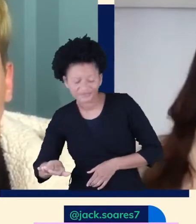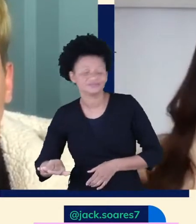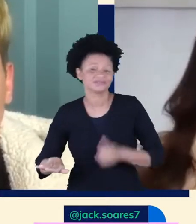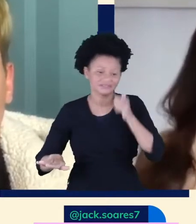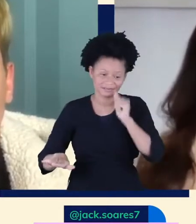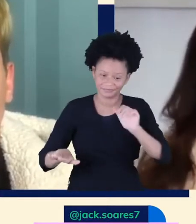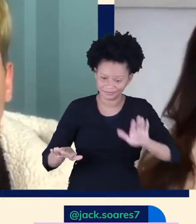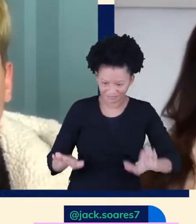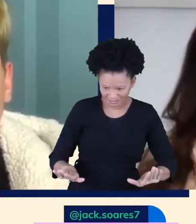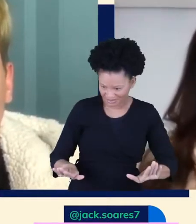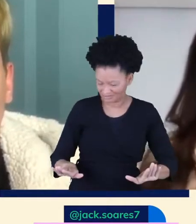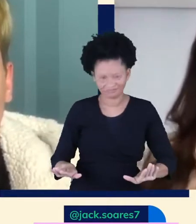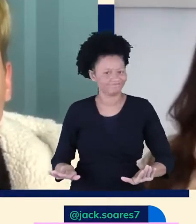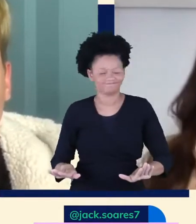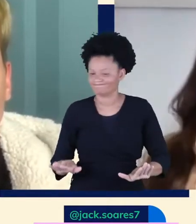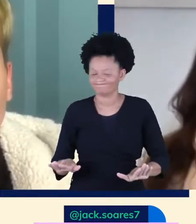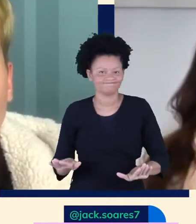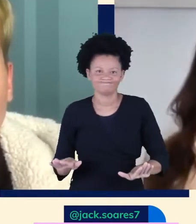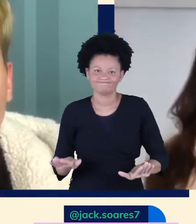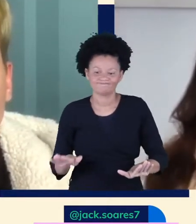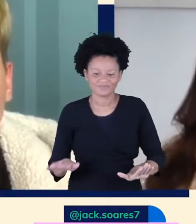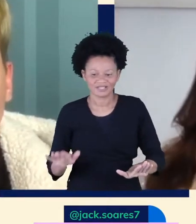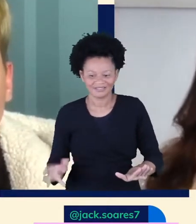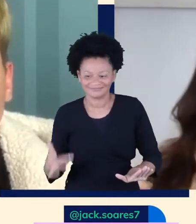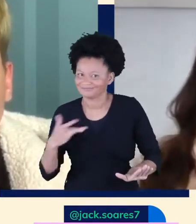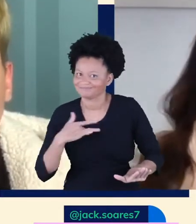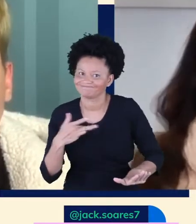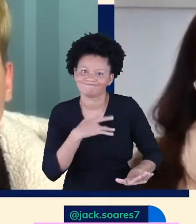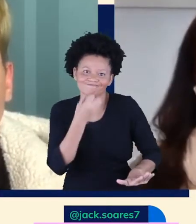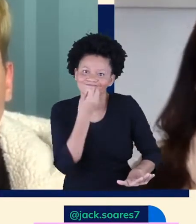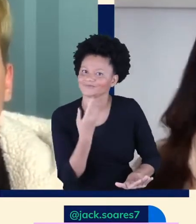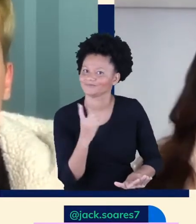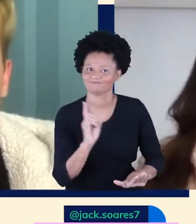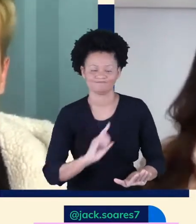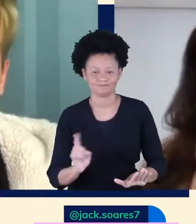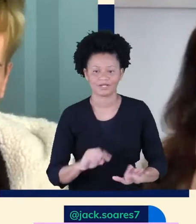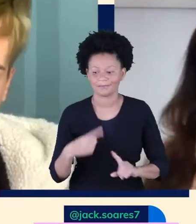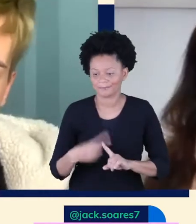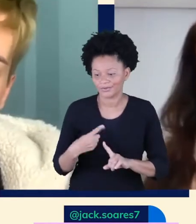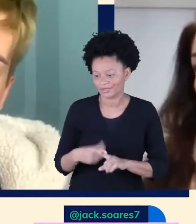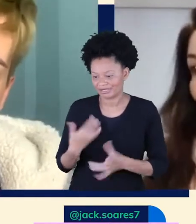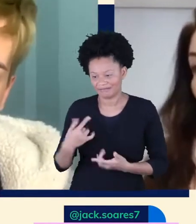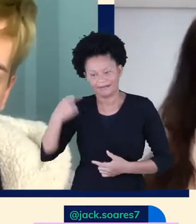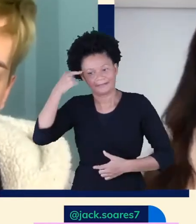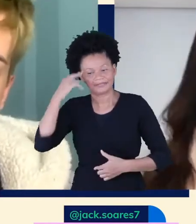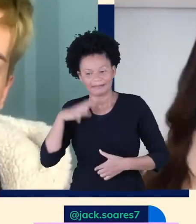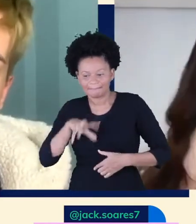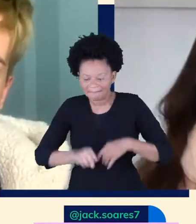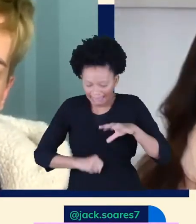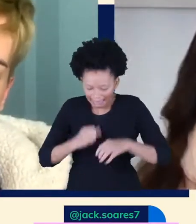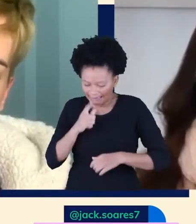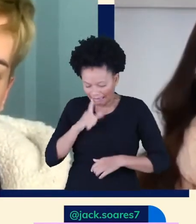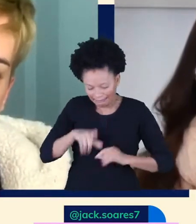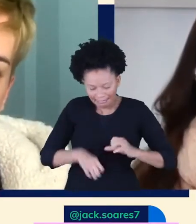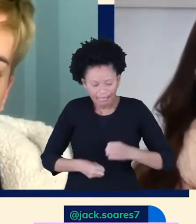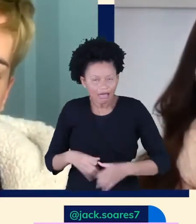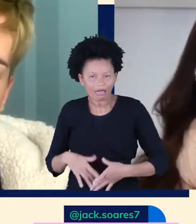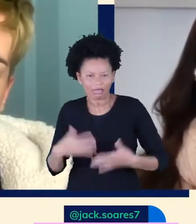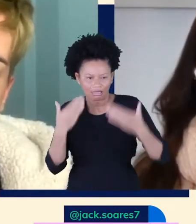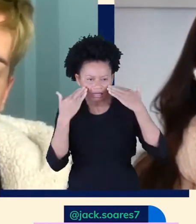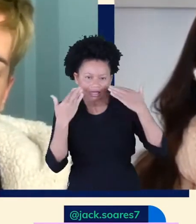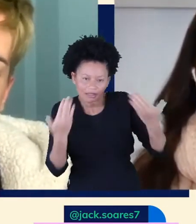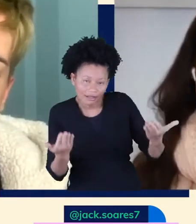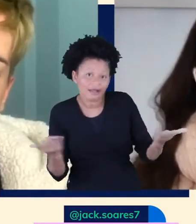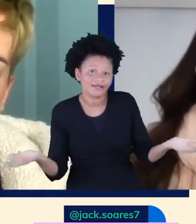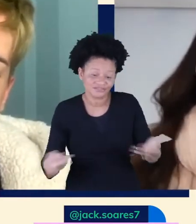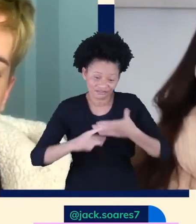Nem o menino achar que ele pode invadir esse espaço público pegando no órgão genital na frente de todo mundo. Olha aí a consequência disso, né,